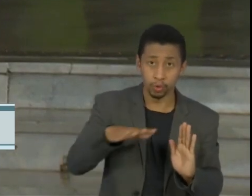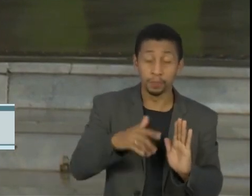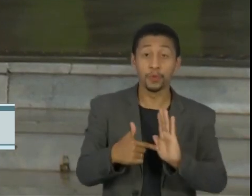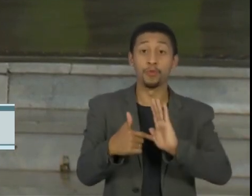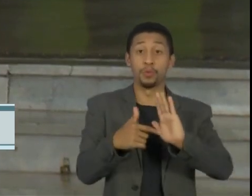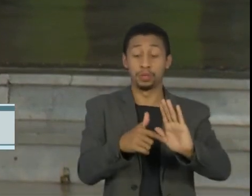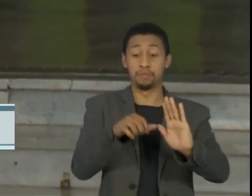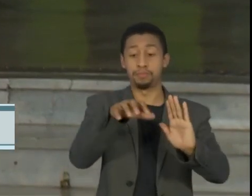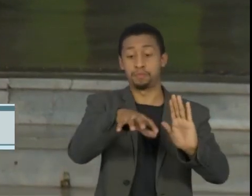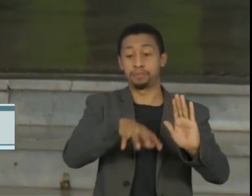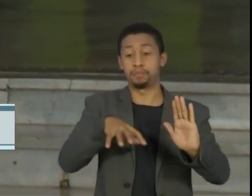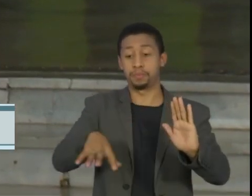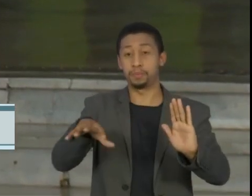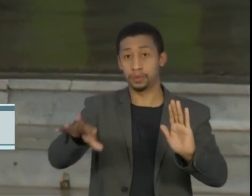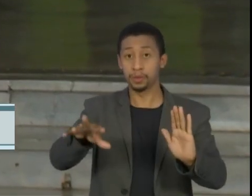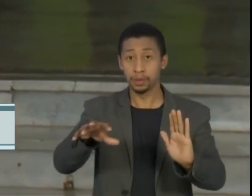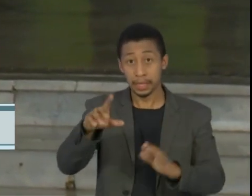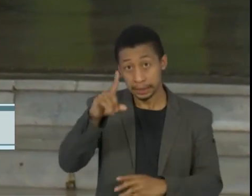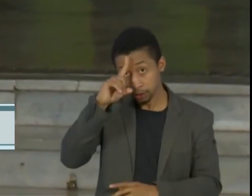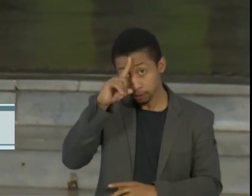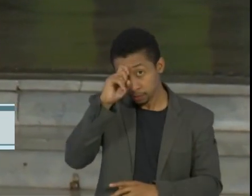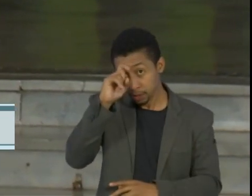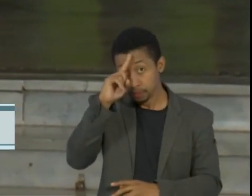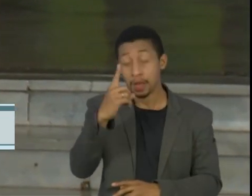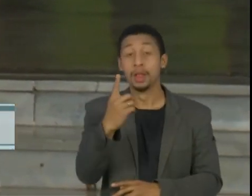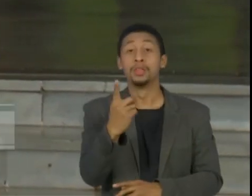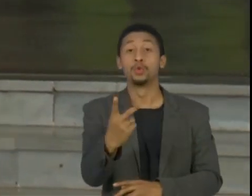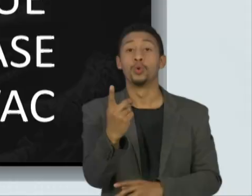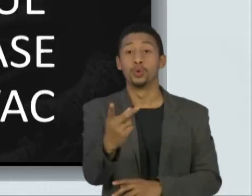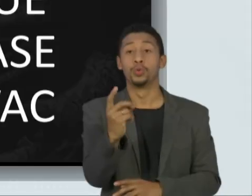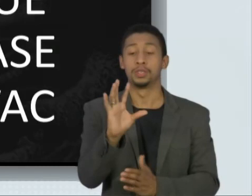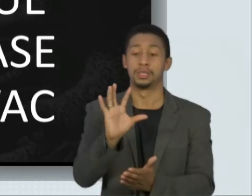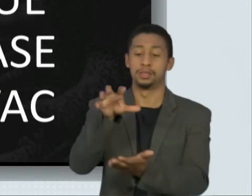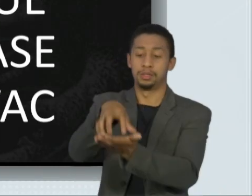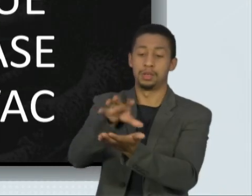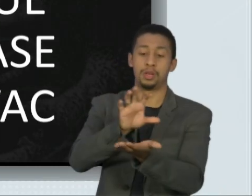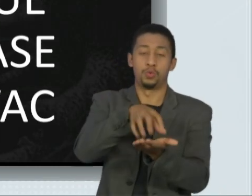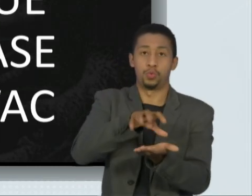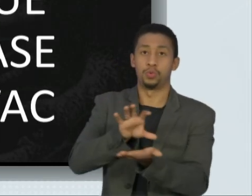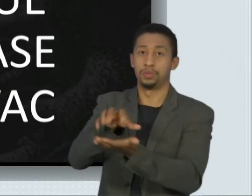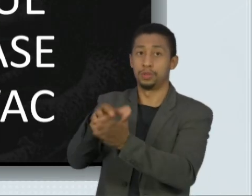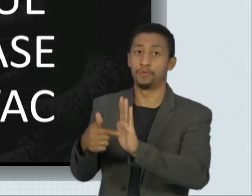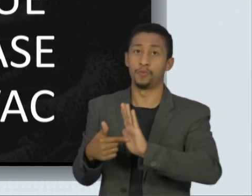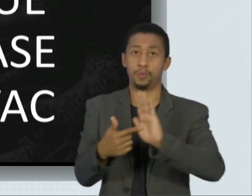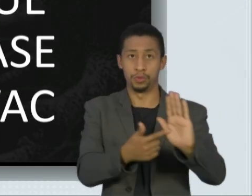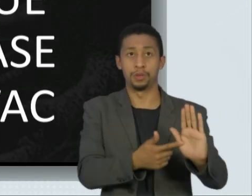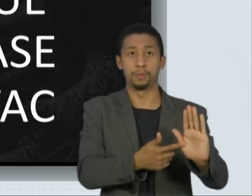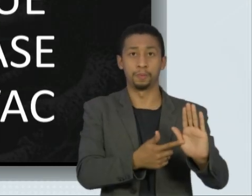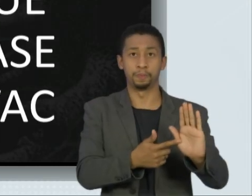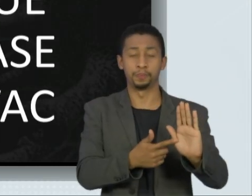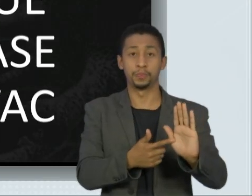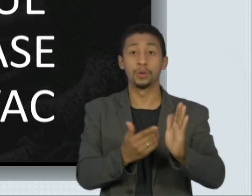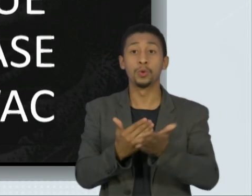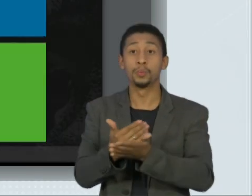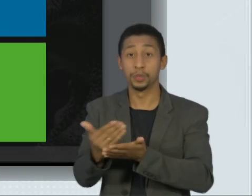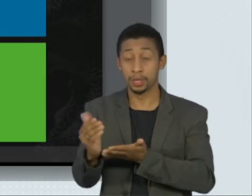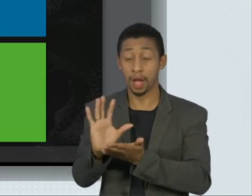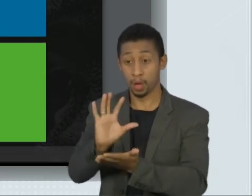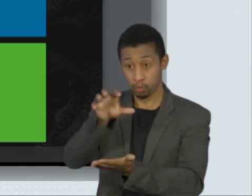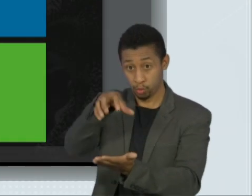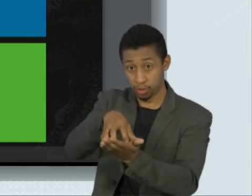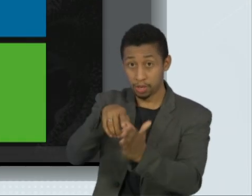por favor, são 12 centros. Próximo. Começando pelo Centro de